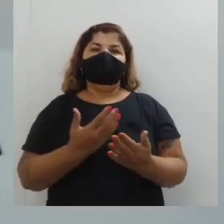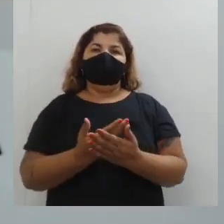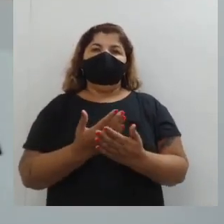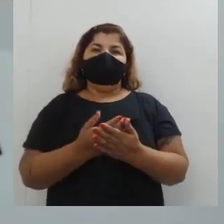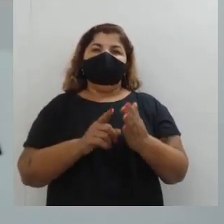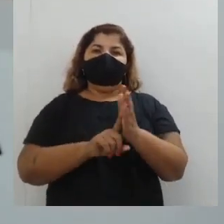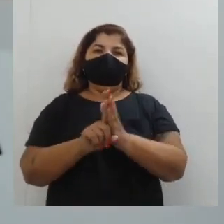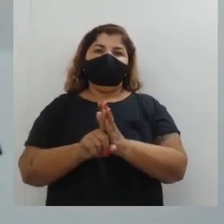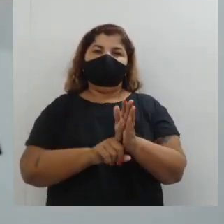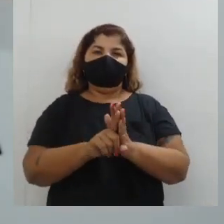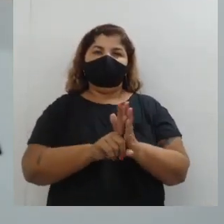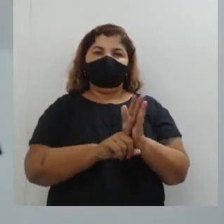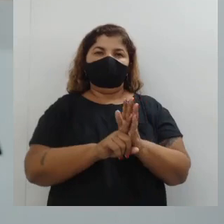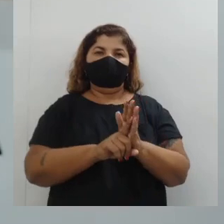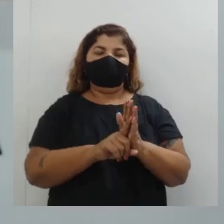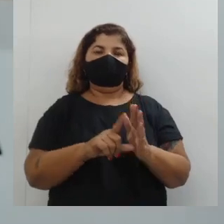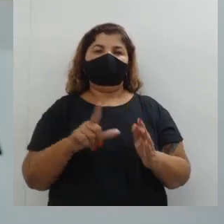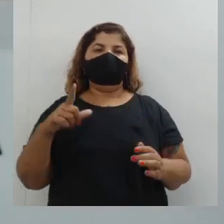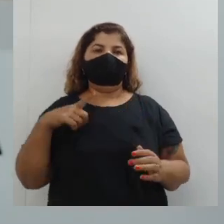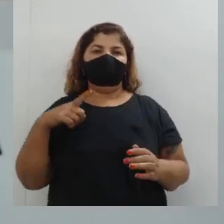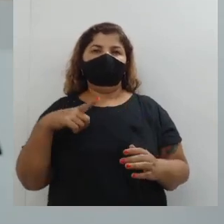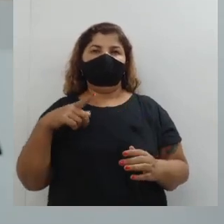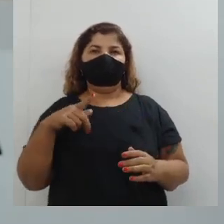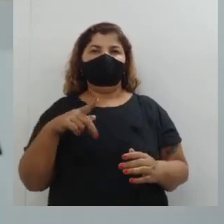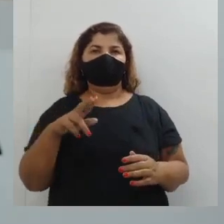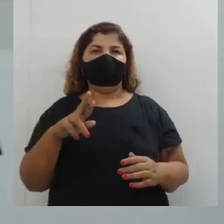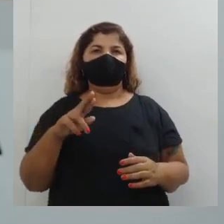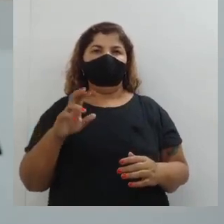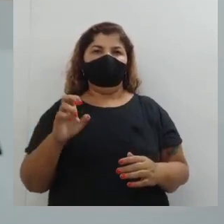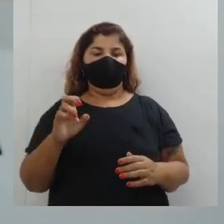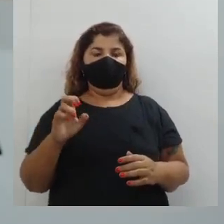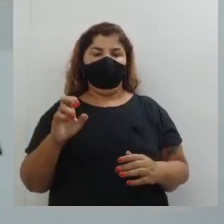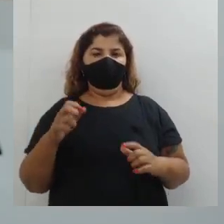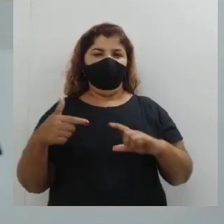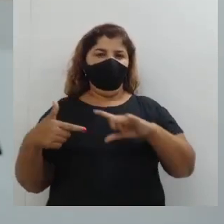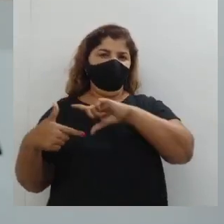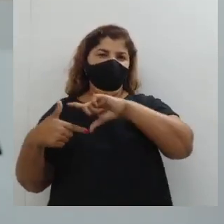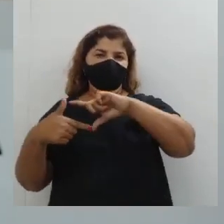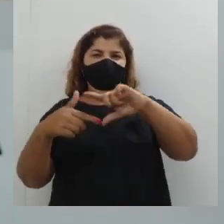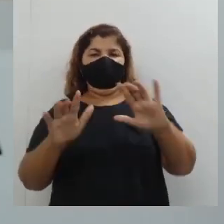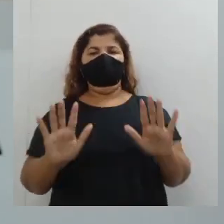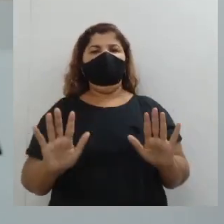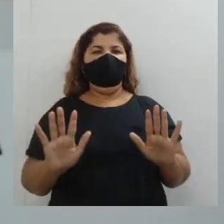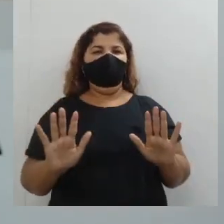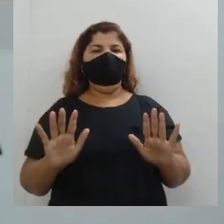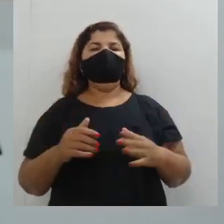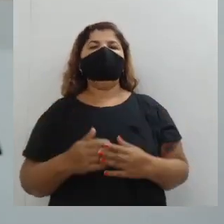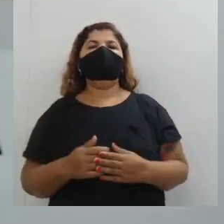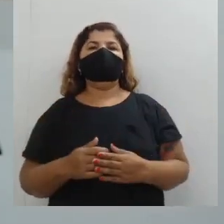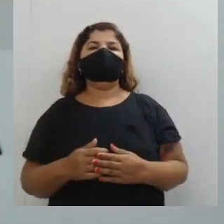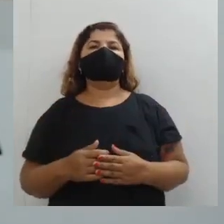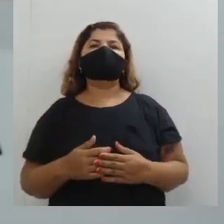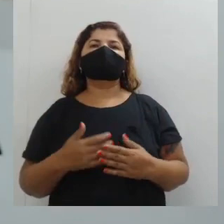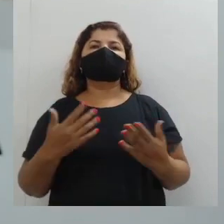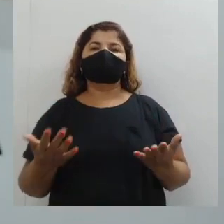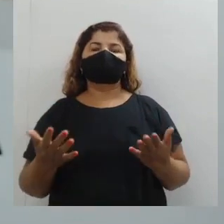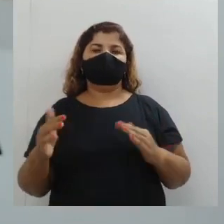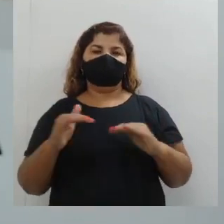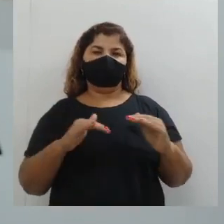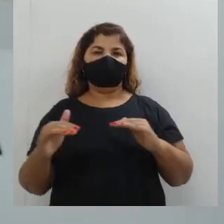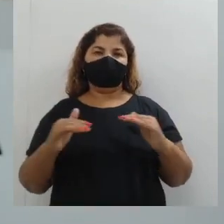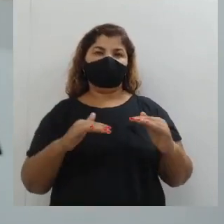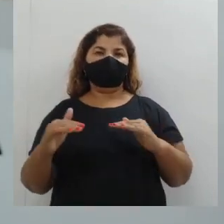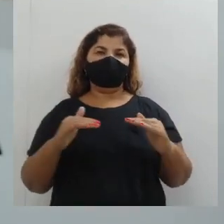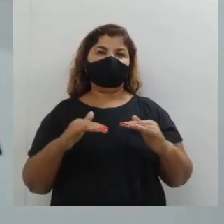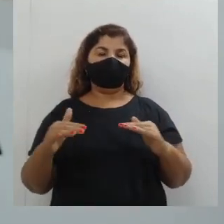temos sinalizado o pré-modernismo, ou seja, um movimento